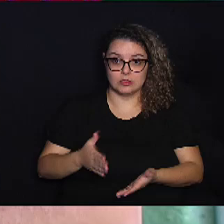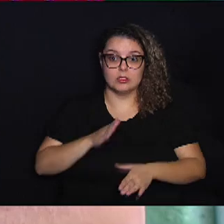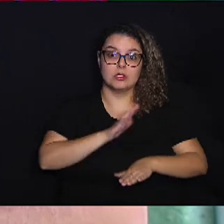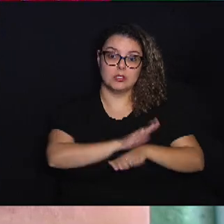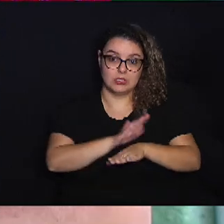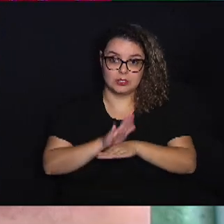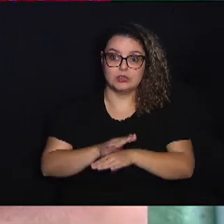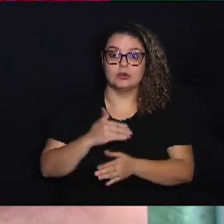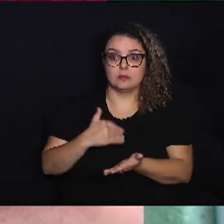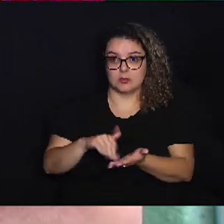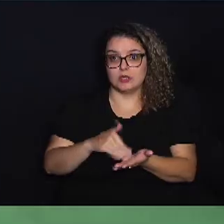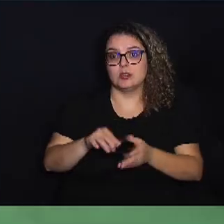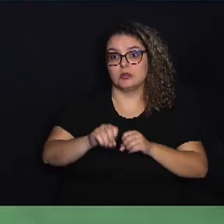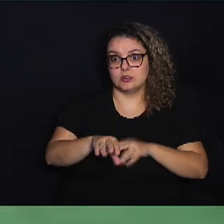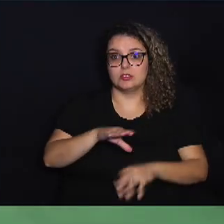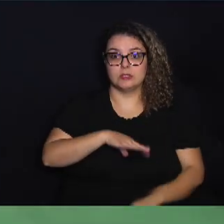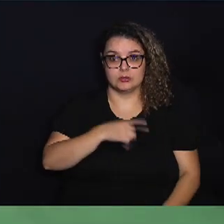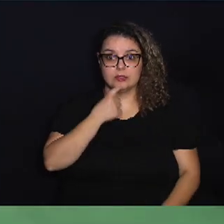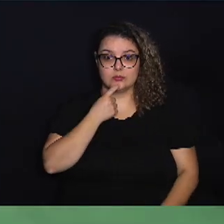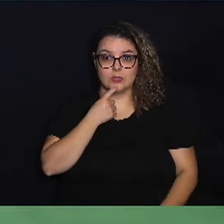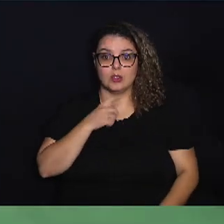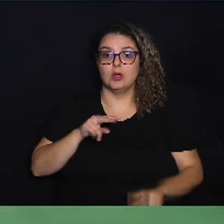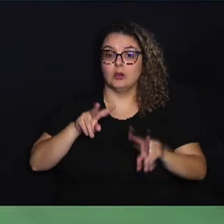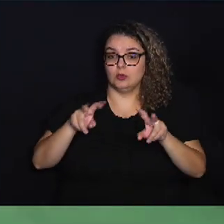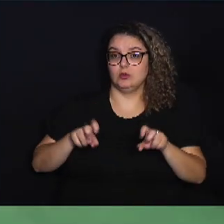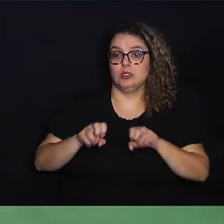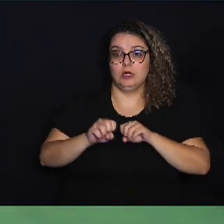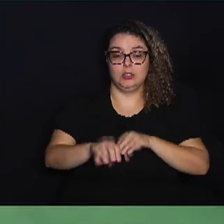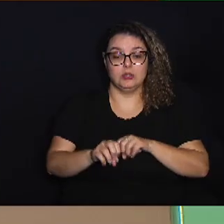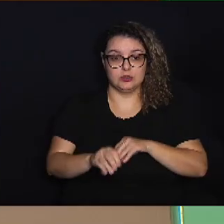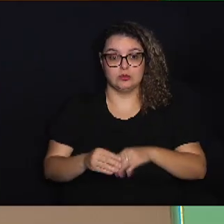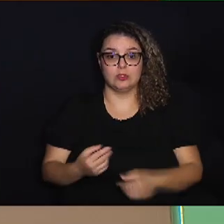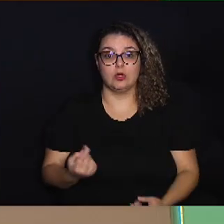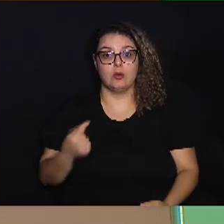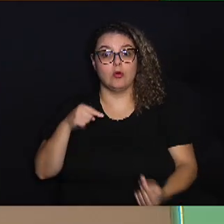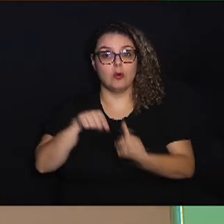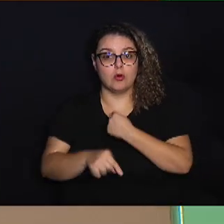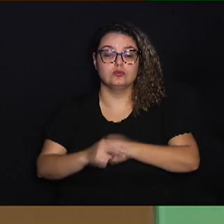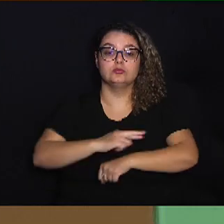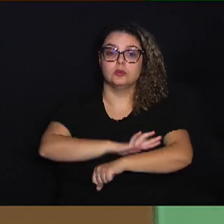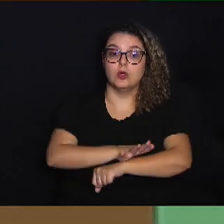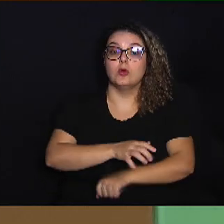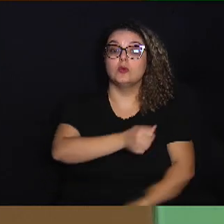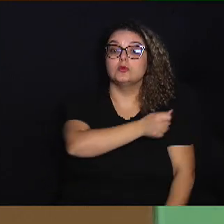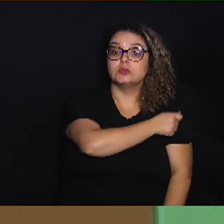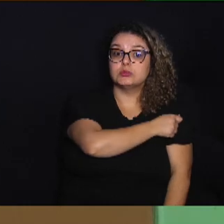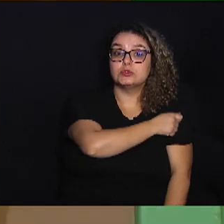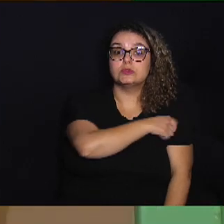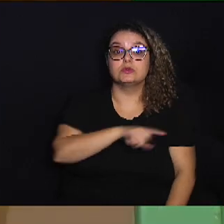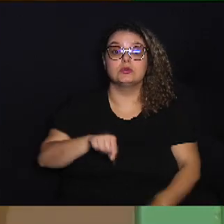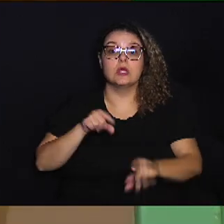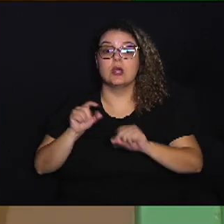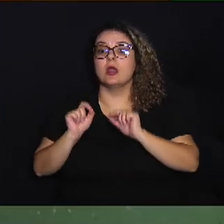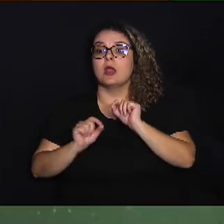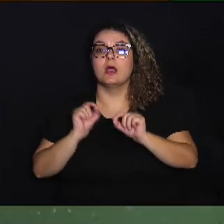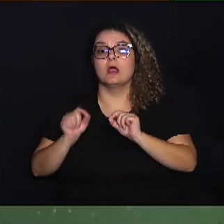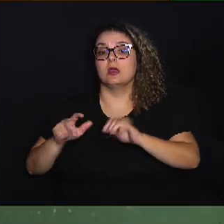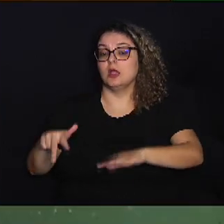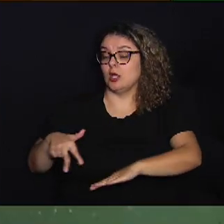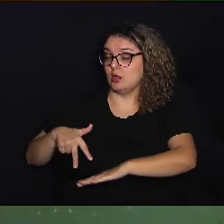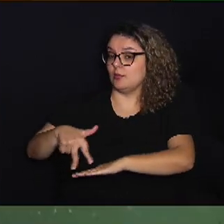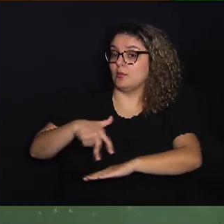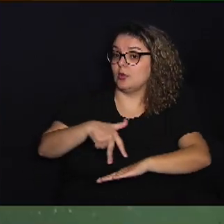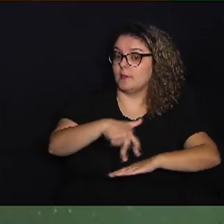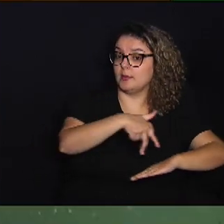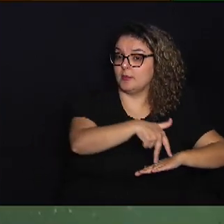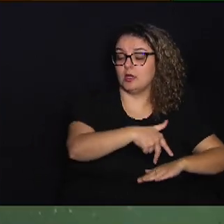para a Secretaria de Educação em Campinas. Com o tema Educação Antirracista, os estudantes escolheram quem seriam as protagonistas que